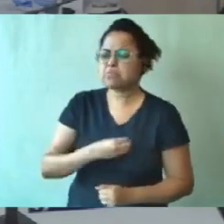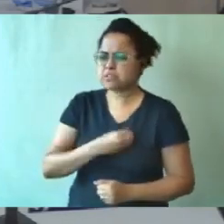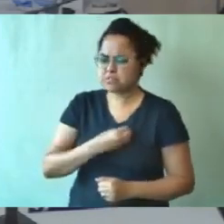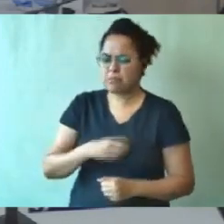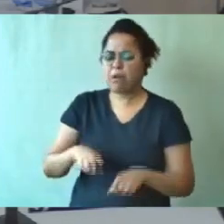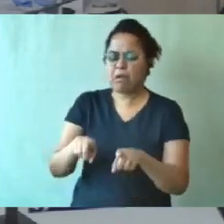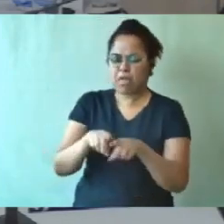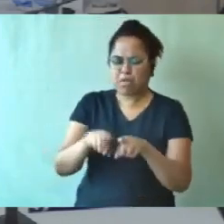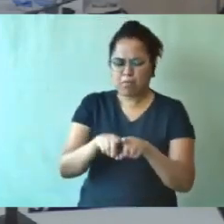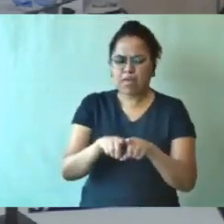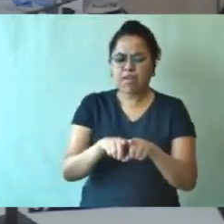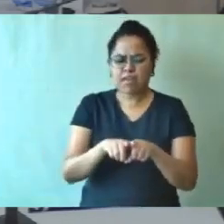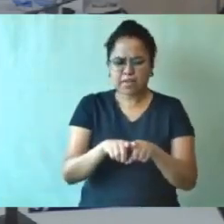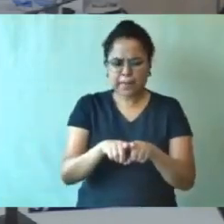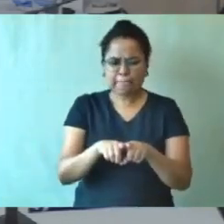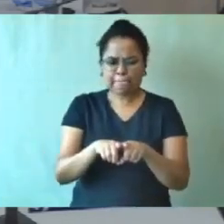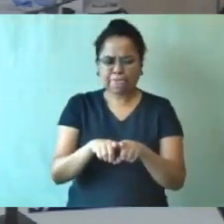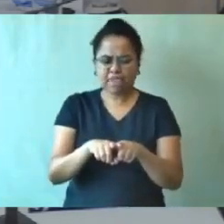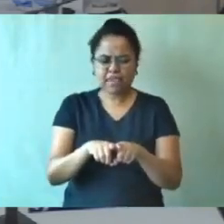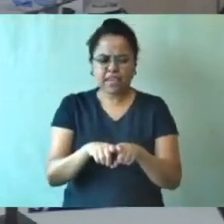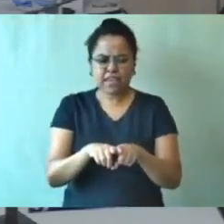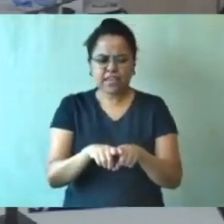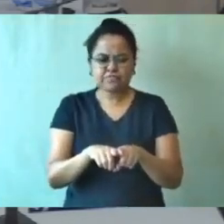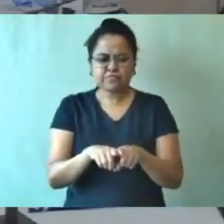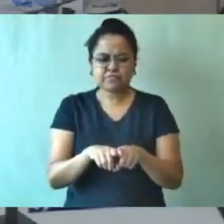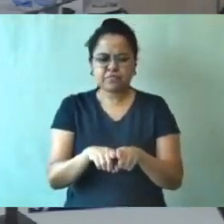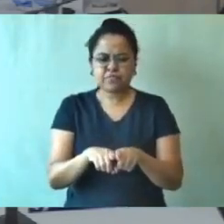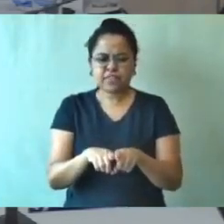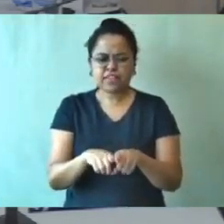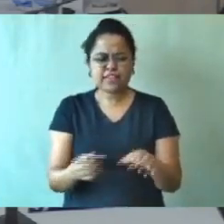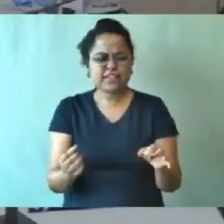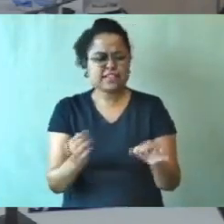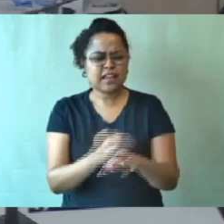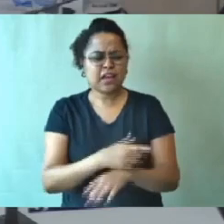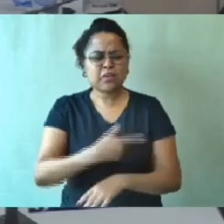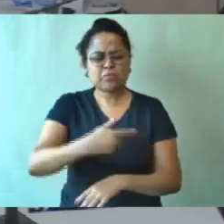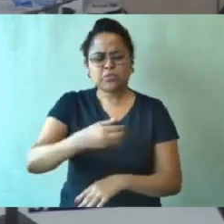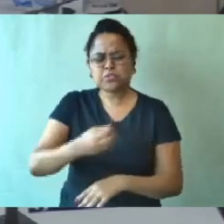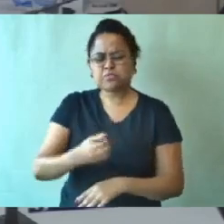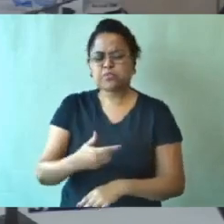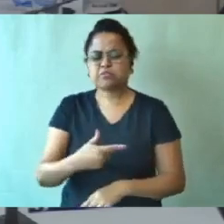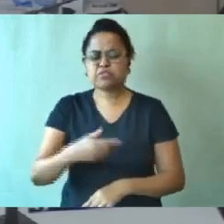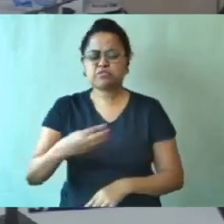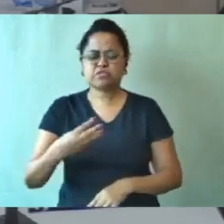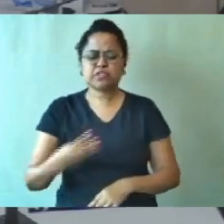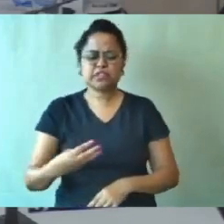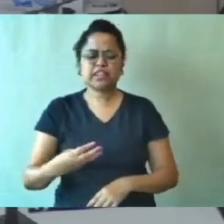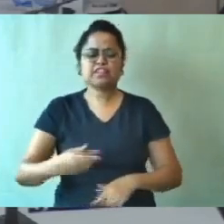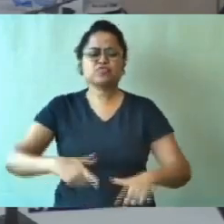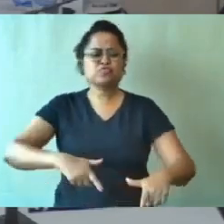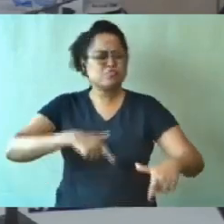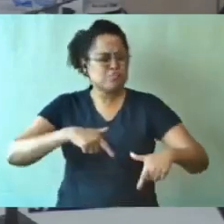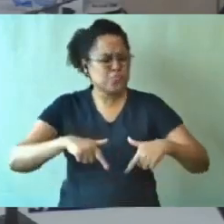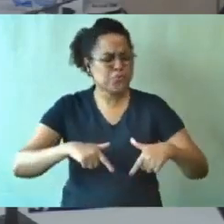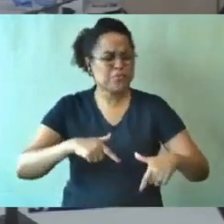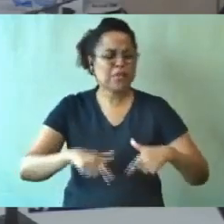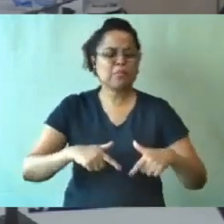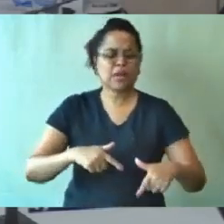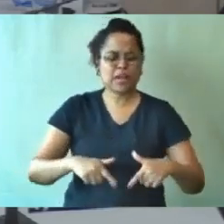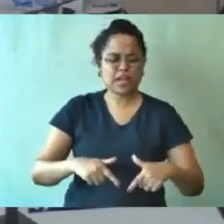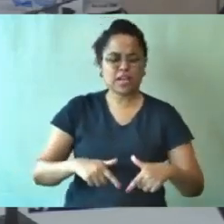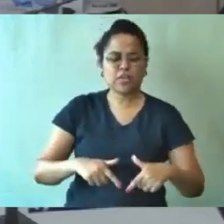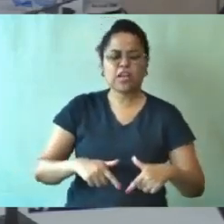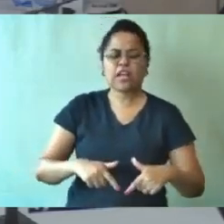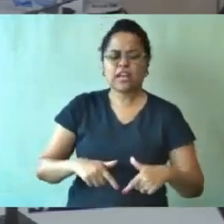Então, fechamos um ano de 2023 com muito trabalho e que esses trabalhos todos impliquem resultado